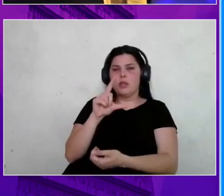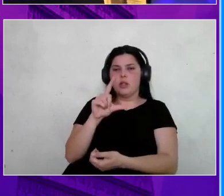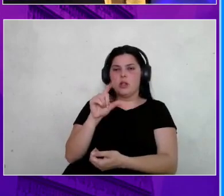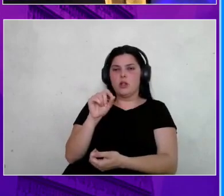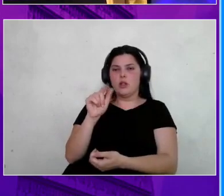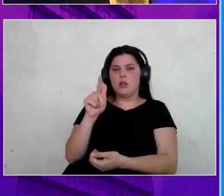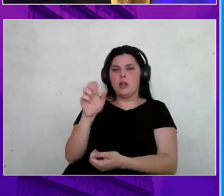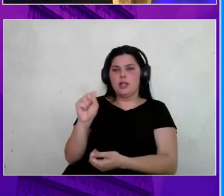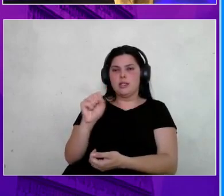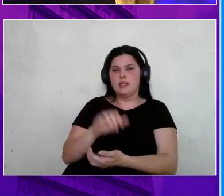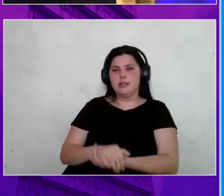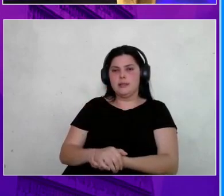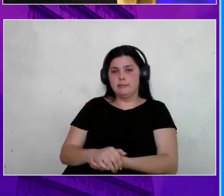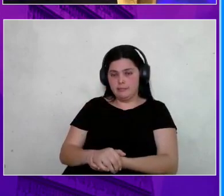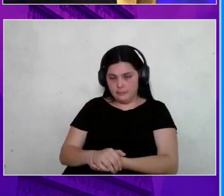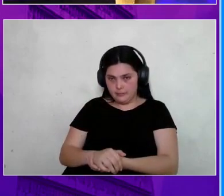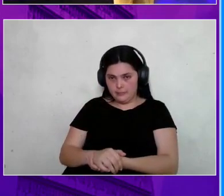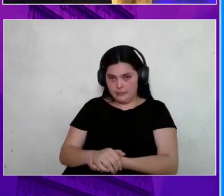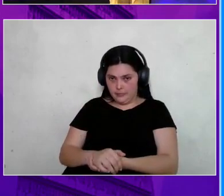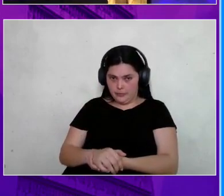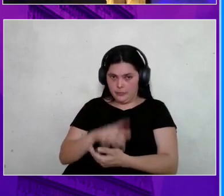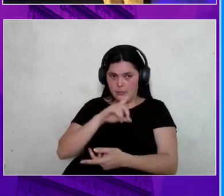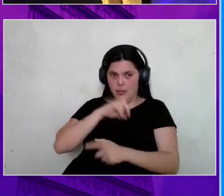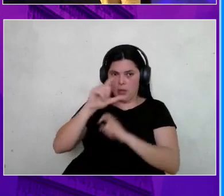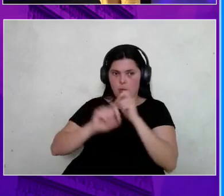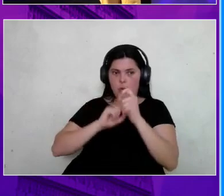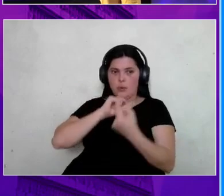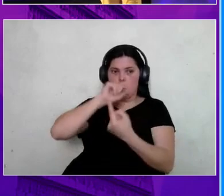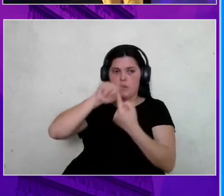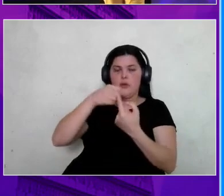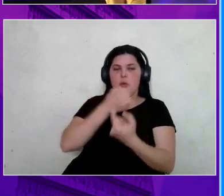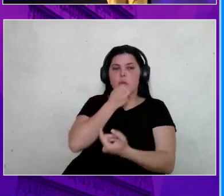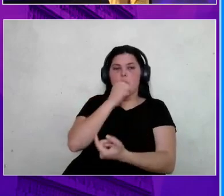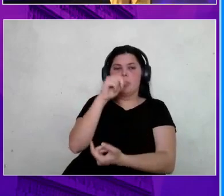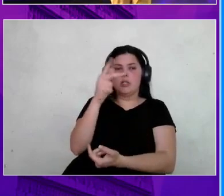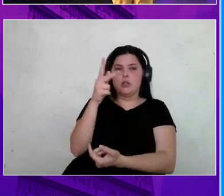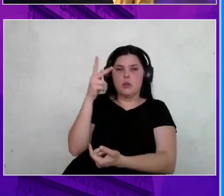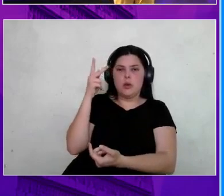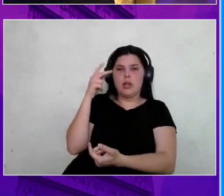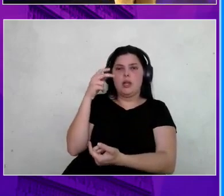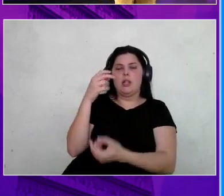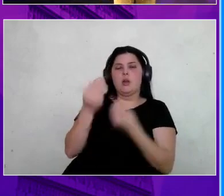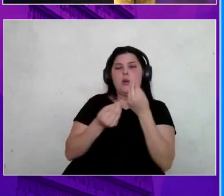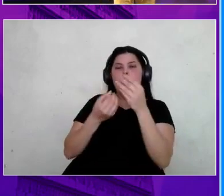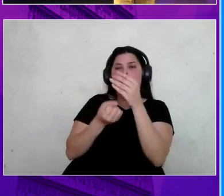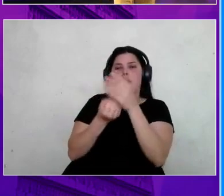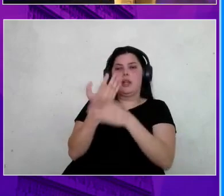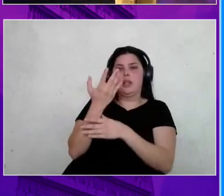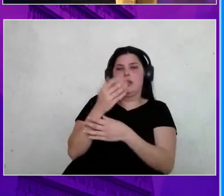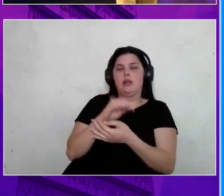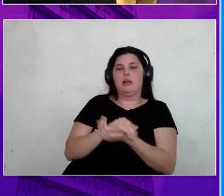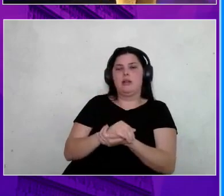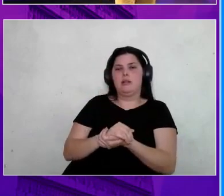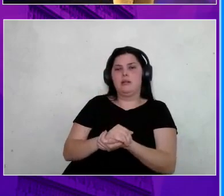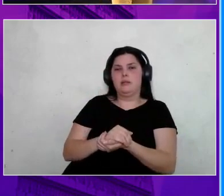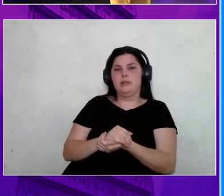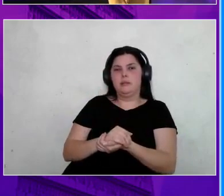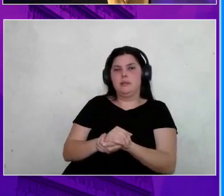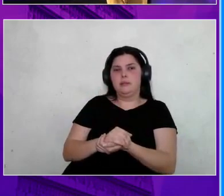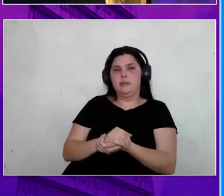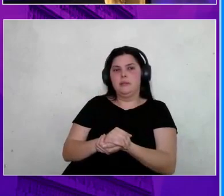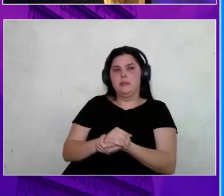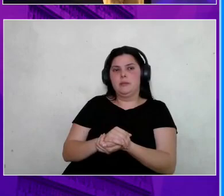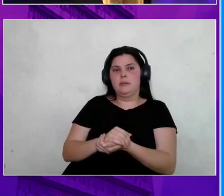Os logs que têm o intuito de contar um pouco da história de como a aplicação é feita, como a aplicação está se comportando.